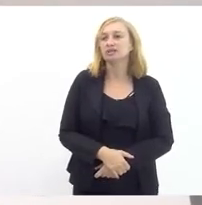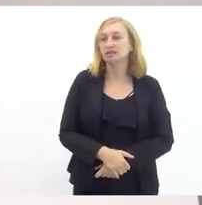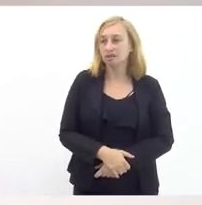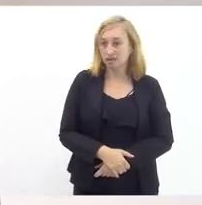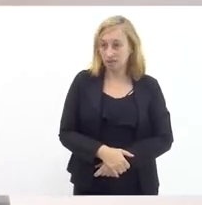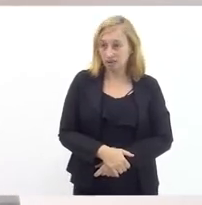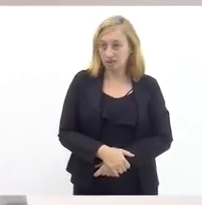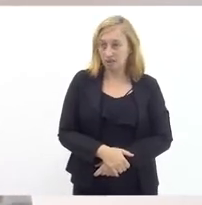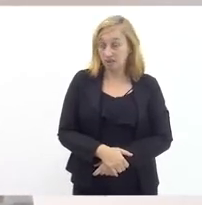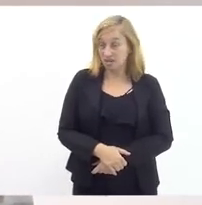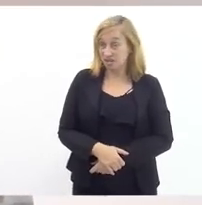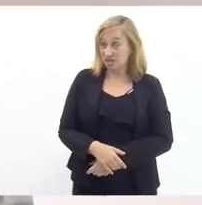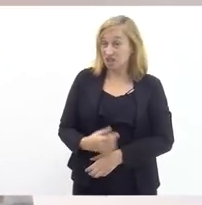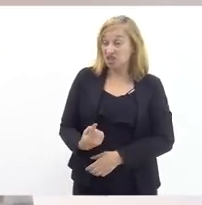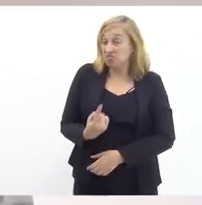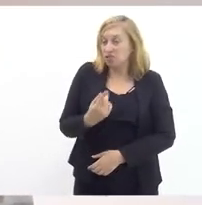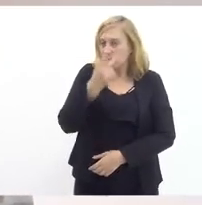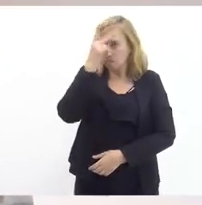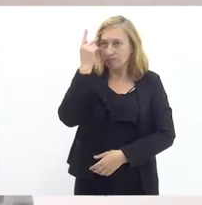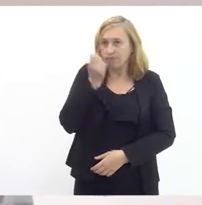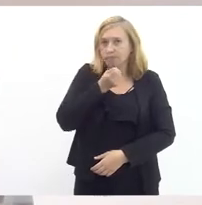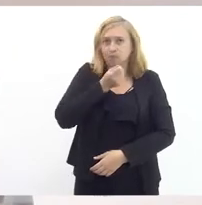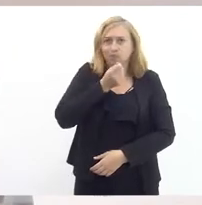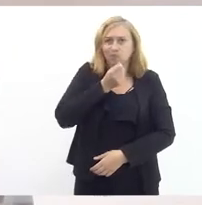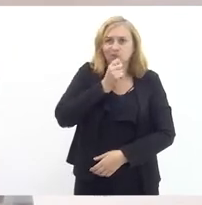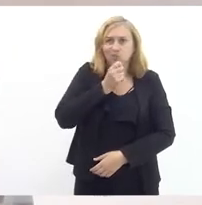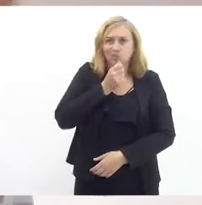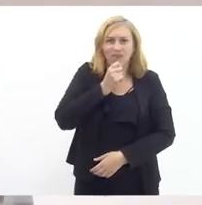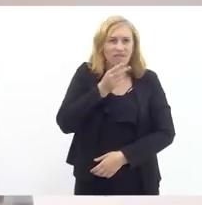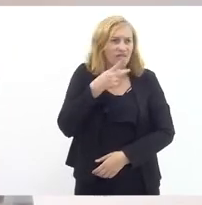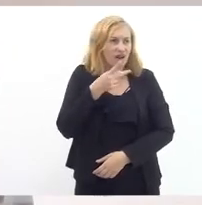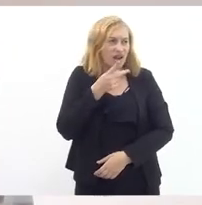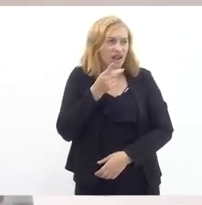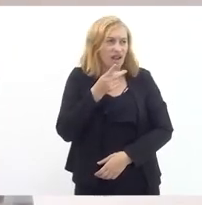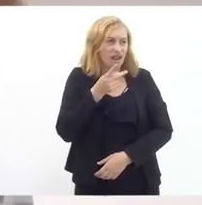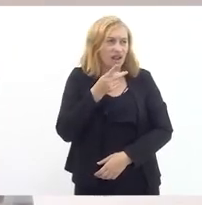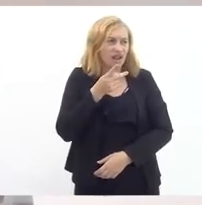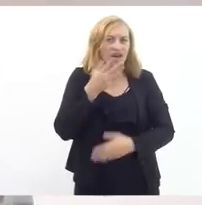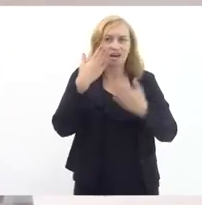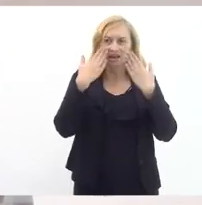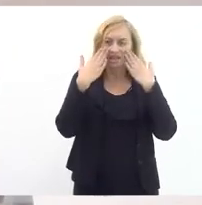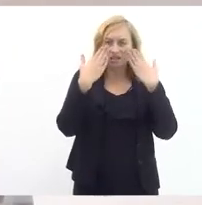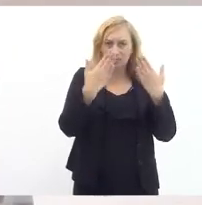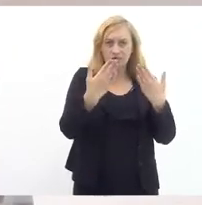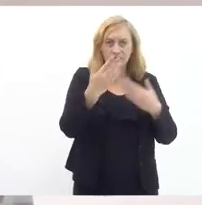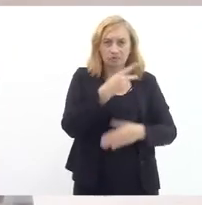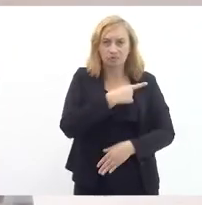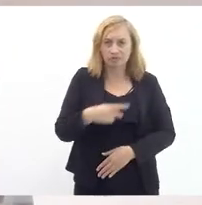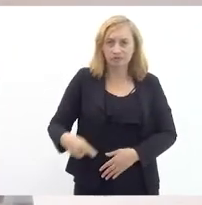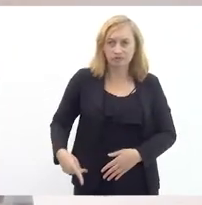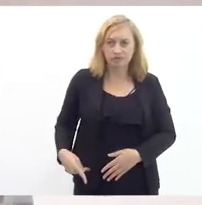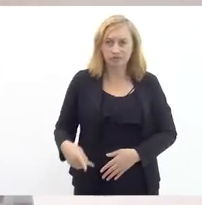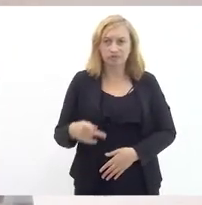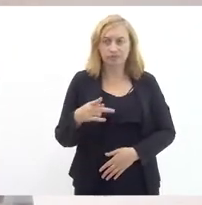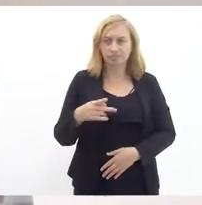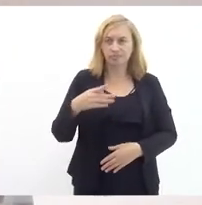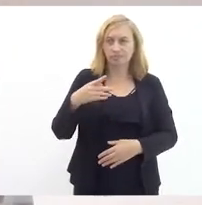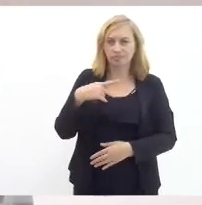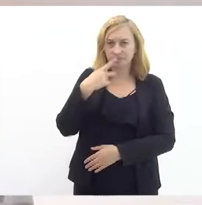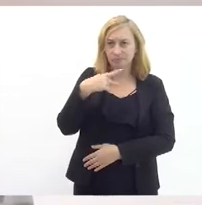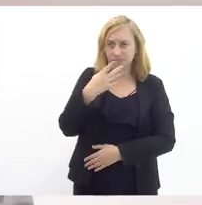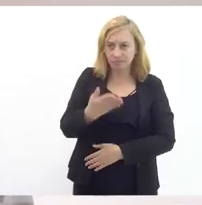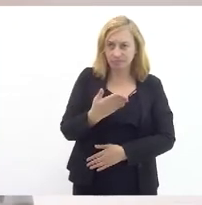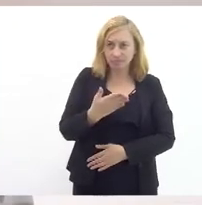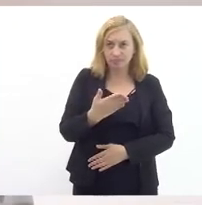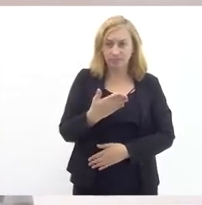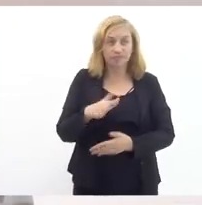ninguém vai desmentir o que a senhora acabou de apresentar, nem a determinação que a